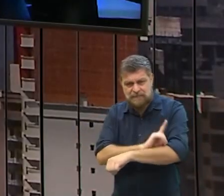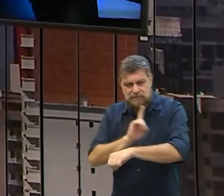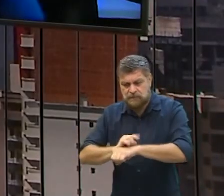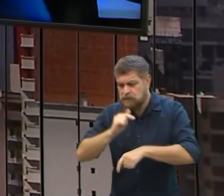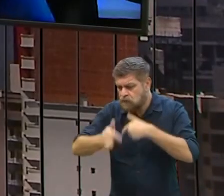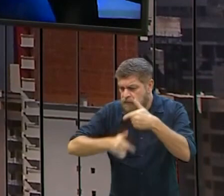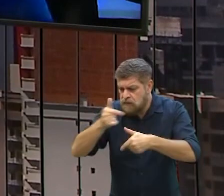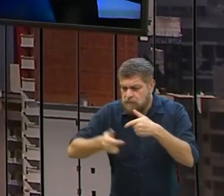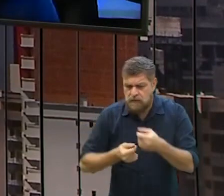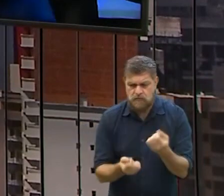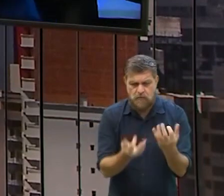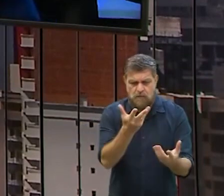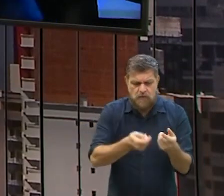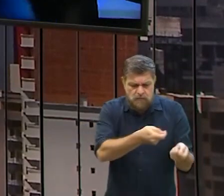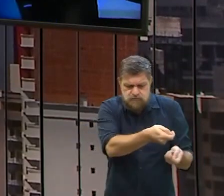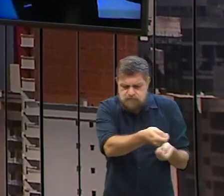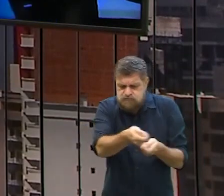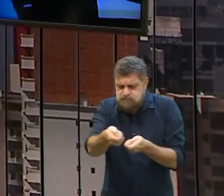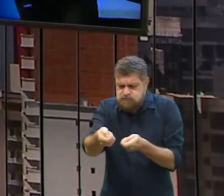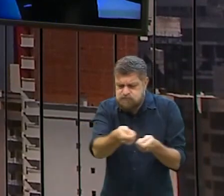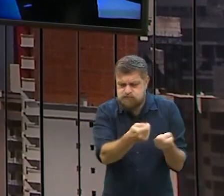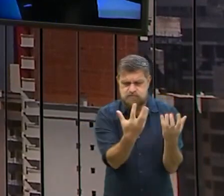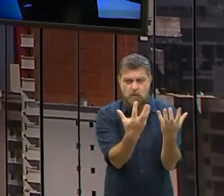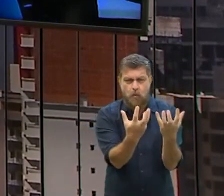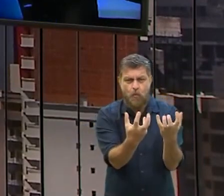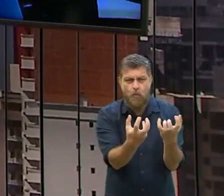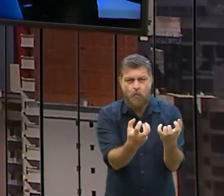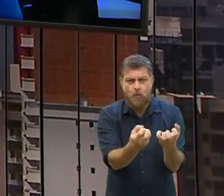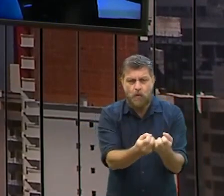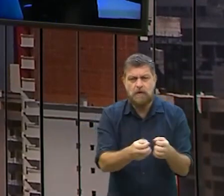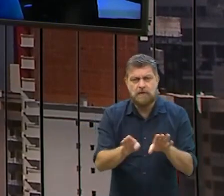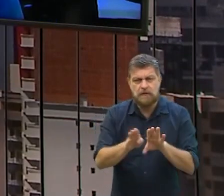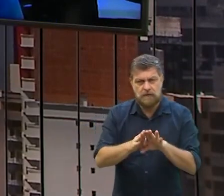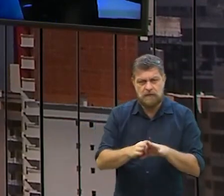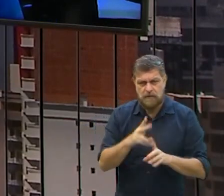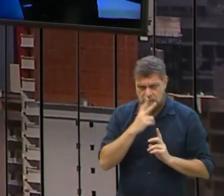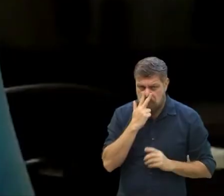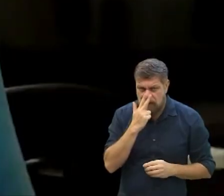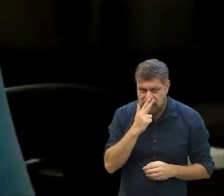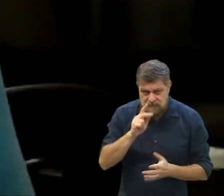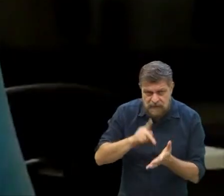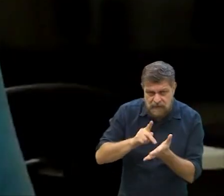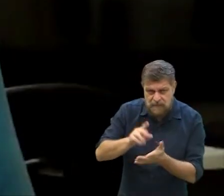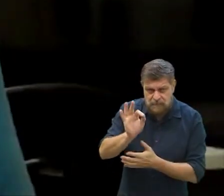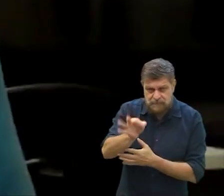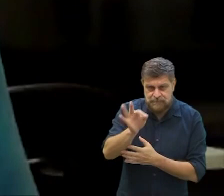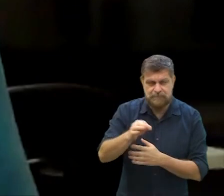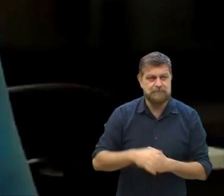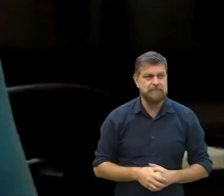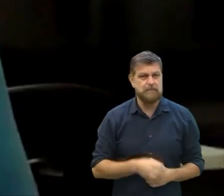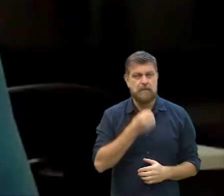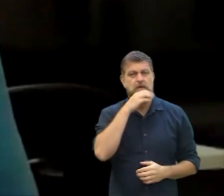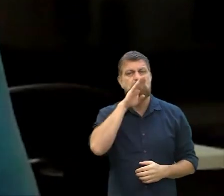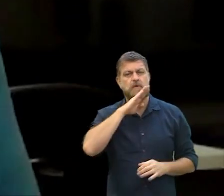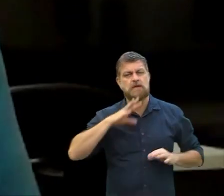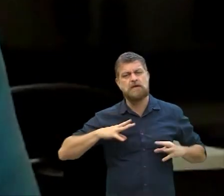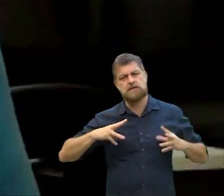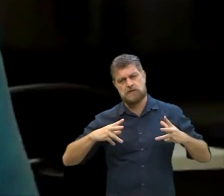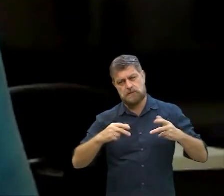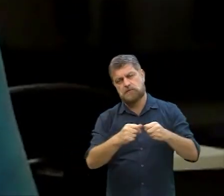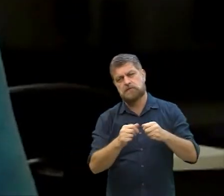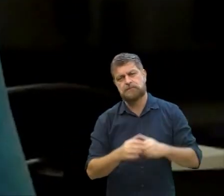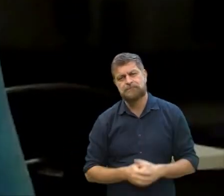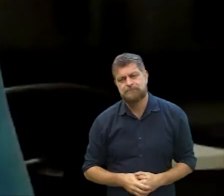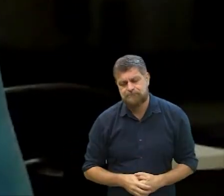sendo mais intensa, Sidney, ou é só uma impressão nossa aqui dos jornalistas? Seja bem-vindo. Sim, boa tarde a